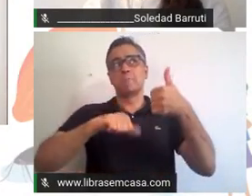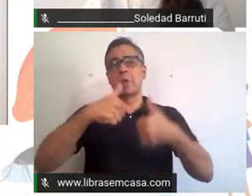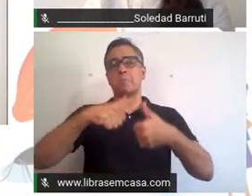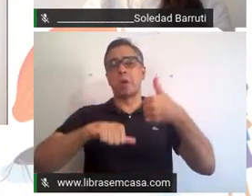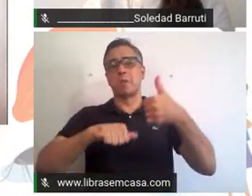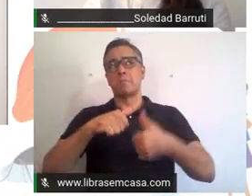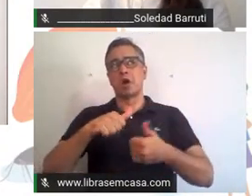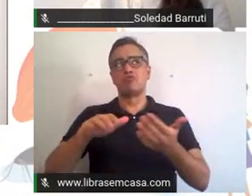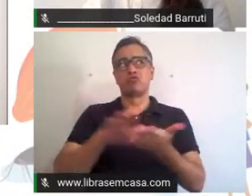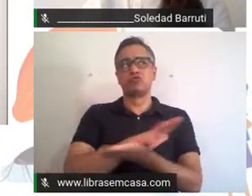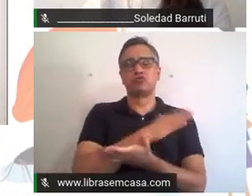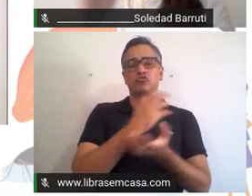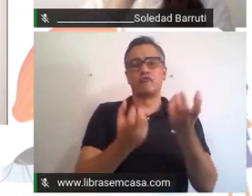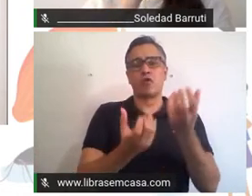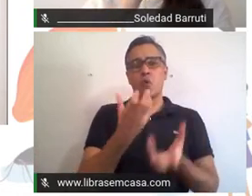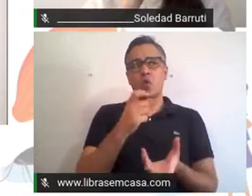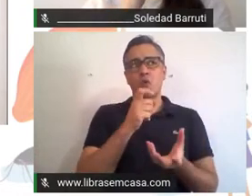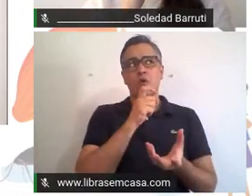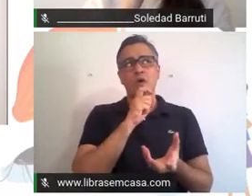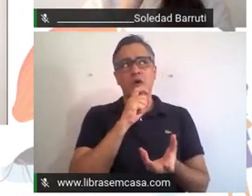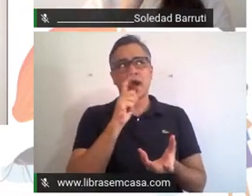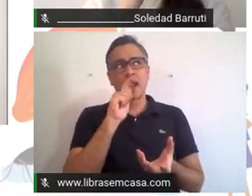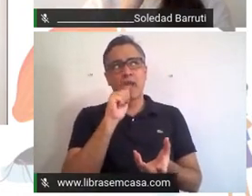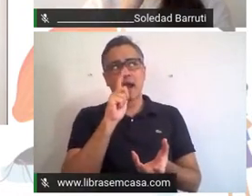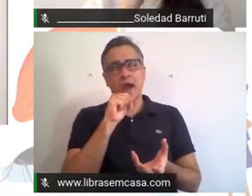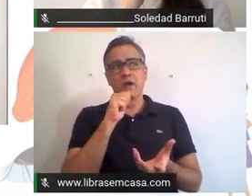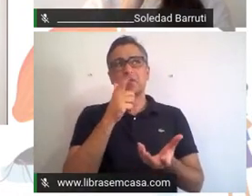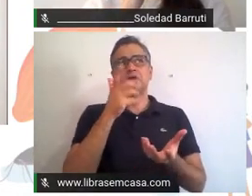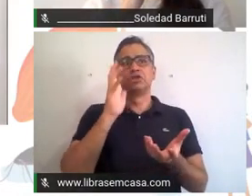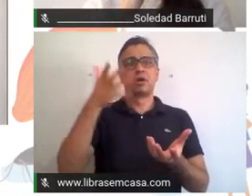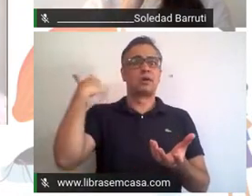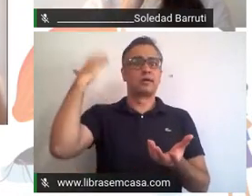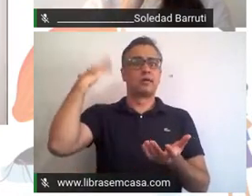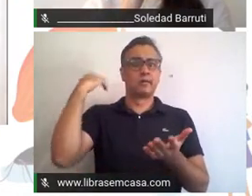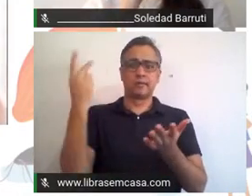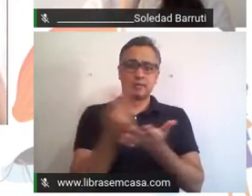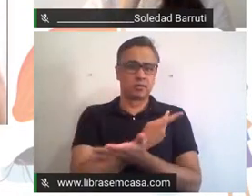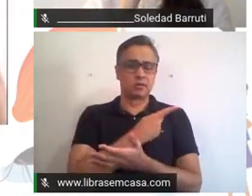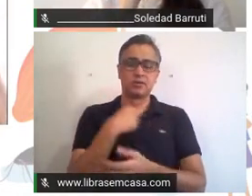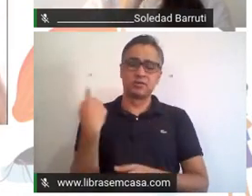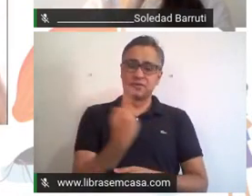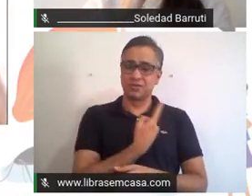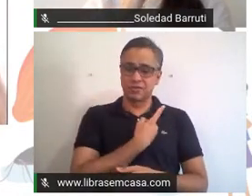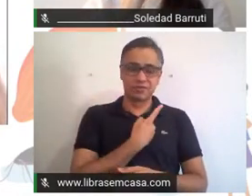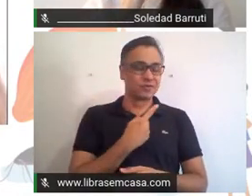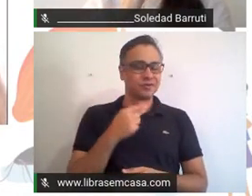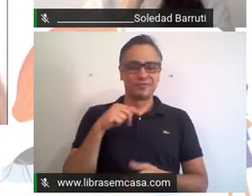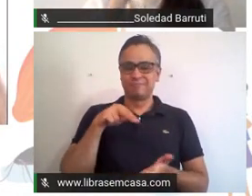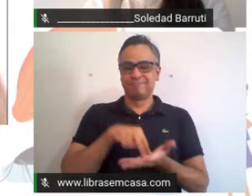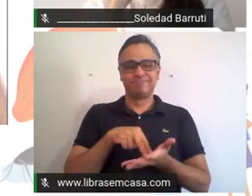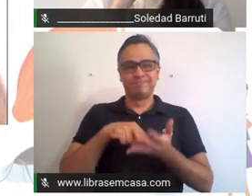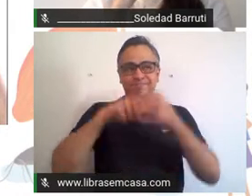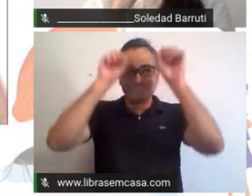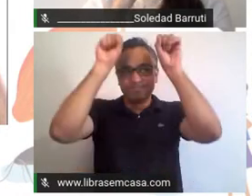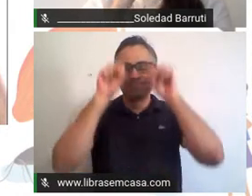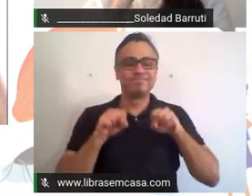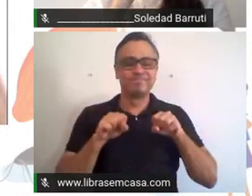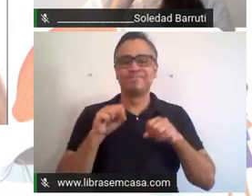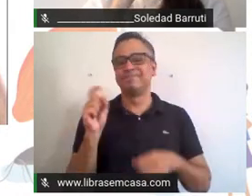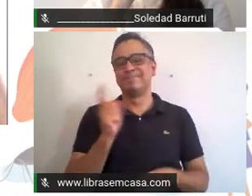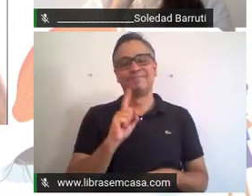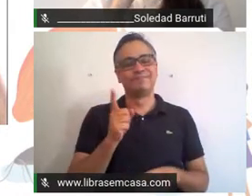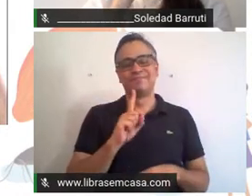em gelo, como isso já aconteceu, mas nós não vamos estar aqui para testemunhar, né? A gente vai ver